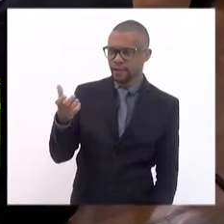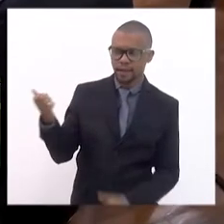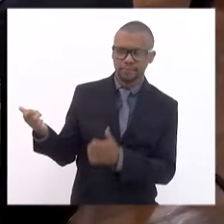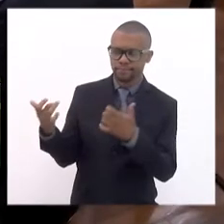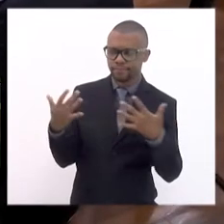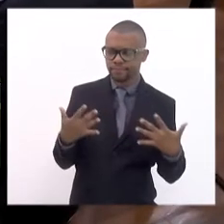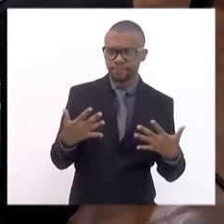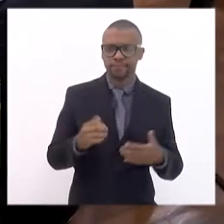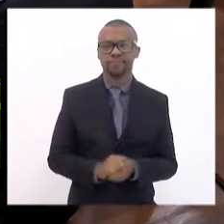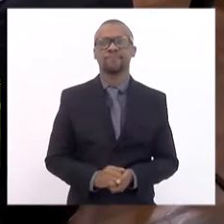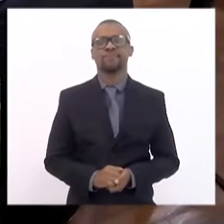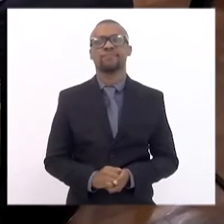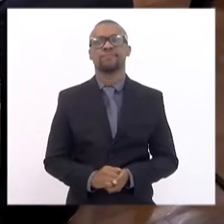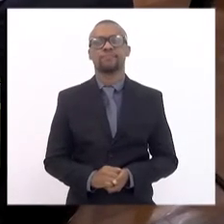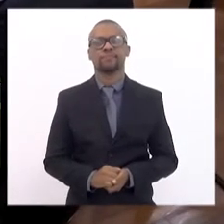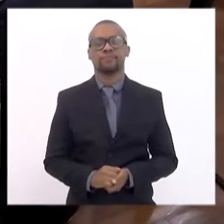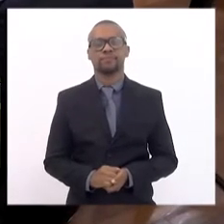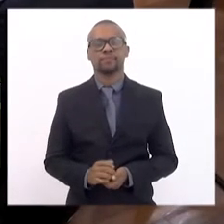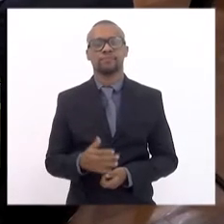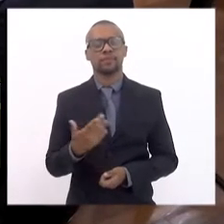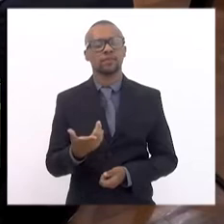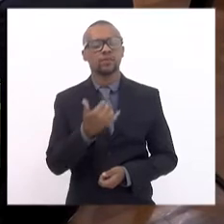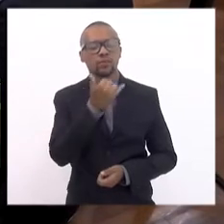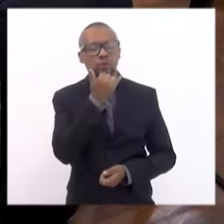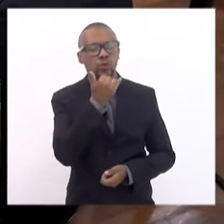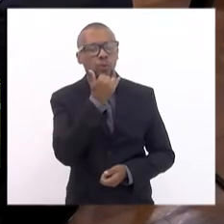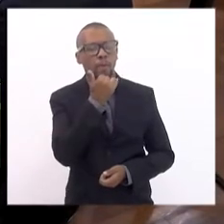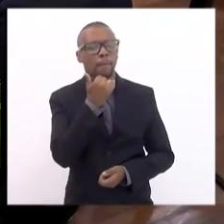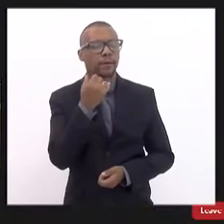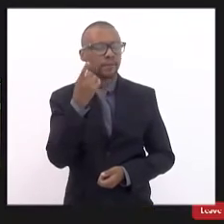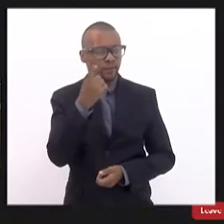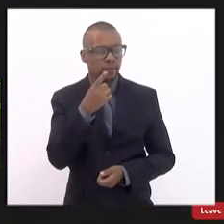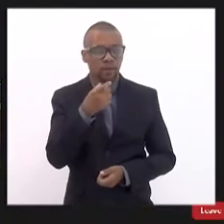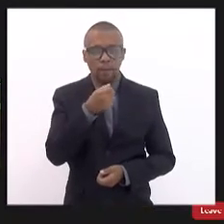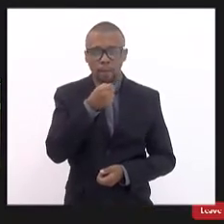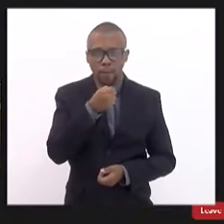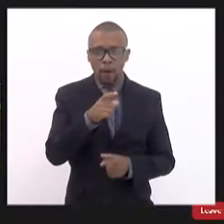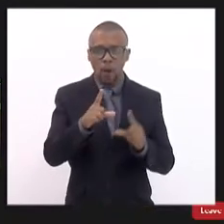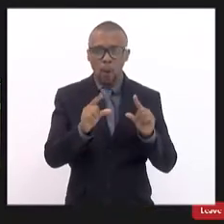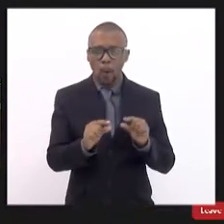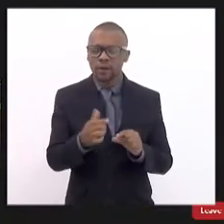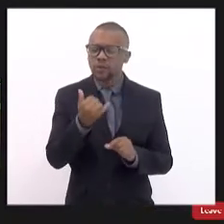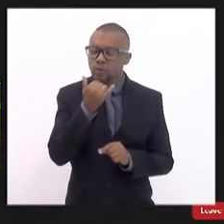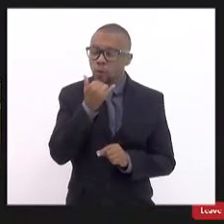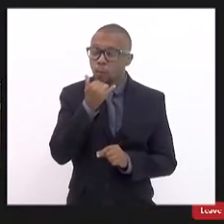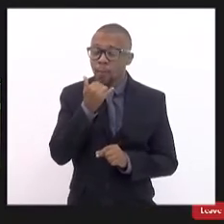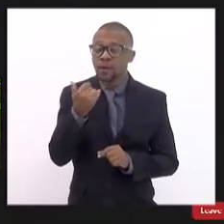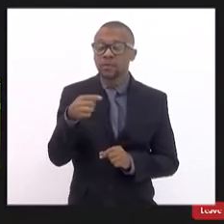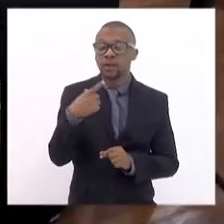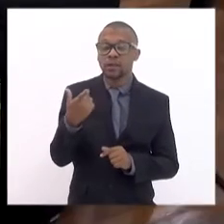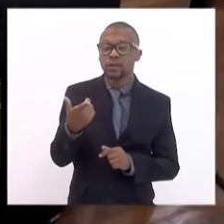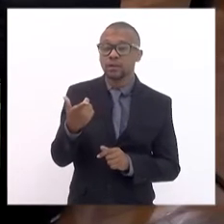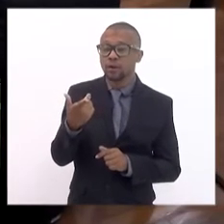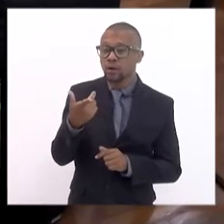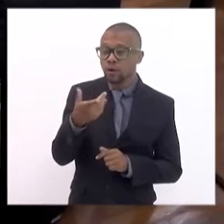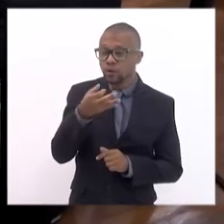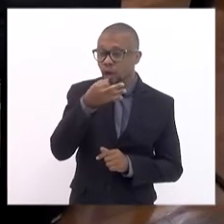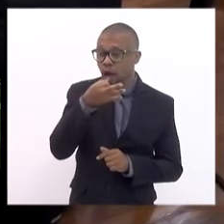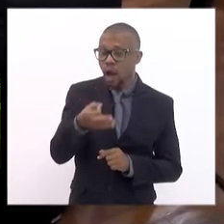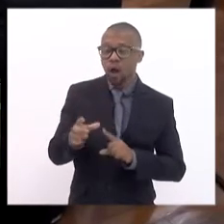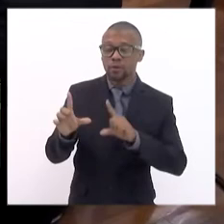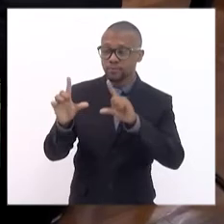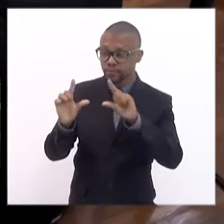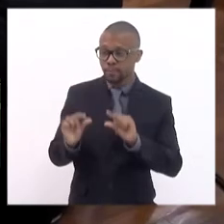Oi, deputado Valdec, é porque o microfone ficou baixo dele, aí não estava dando para ouvir. Olha, nós estamos recepcionando também o seu áudio baixo